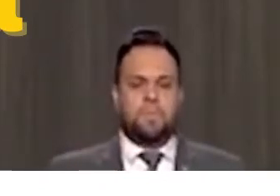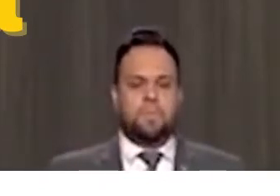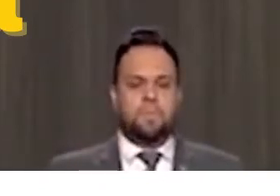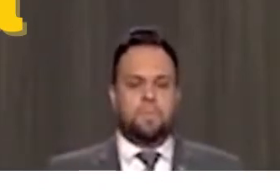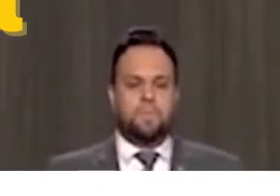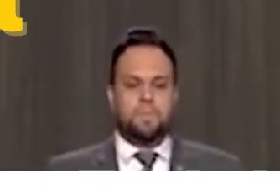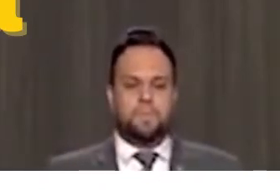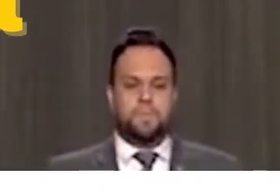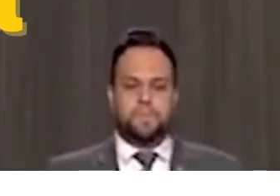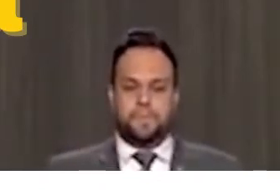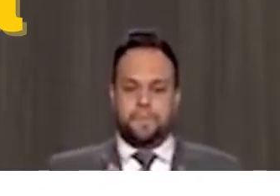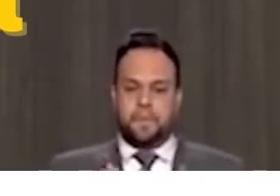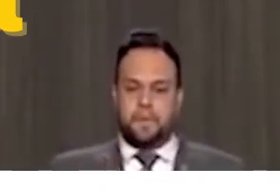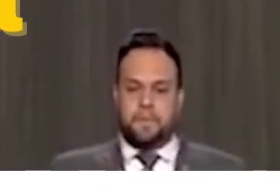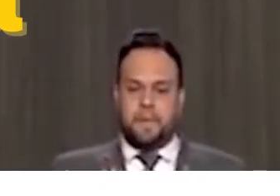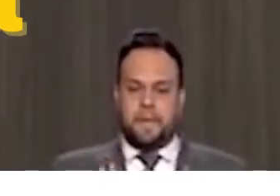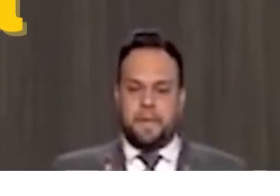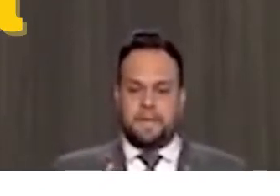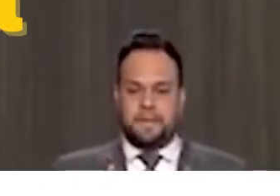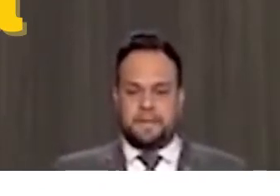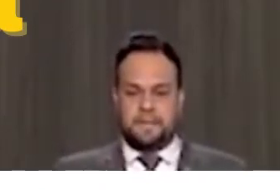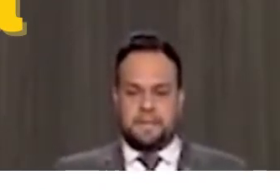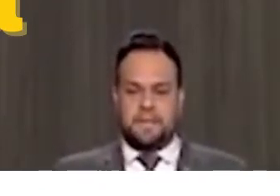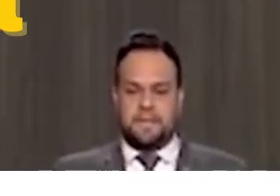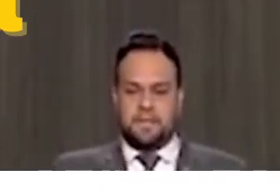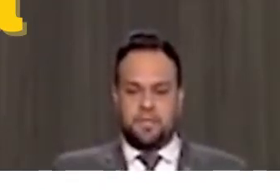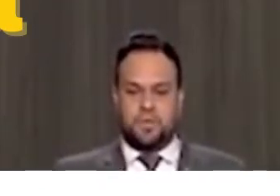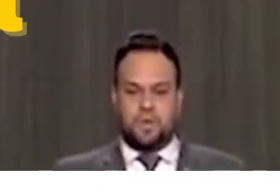Senhora Beatriz Manfredini, da Jovem